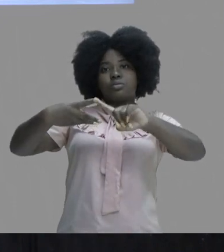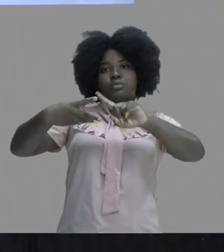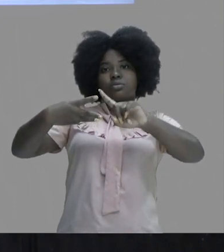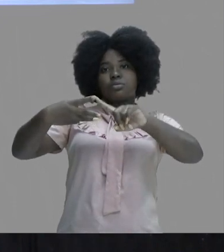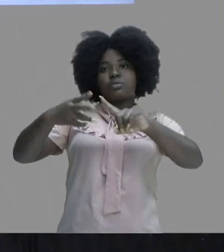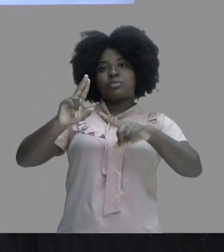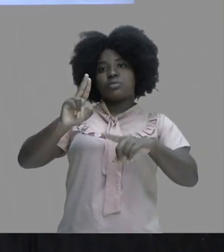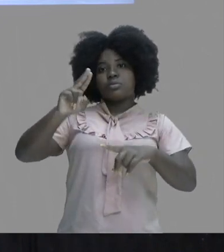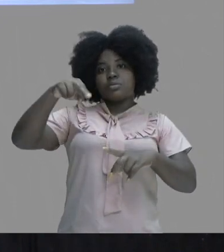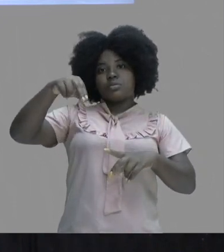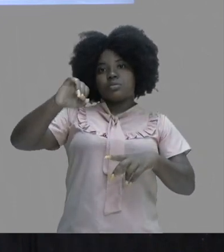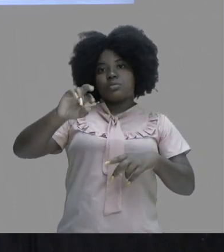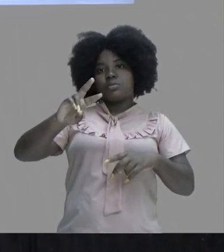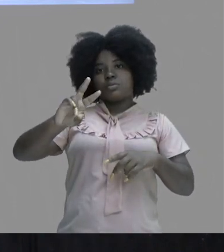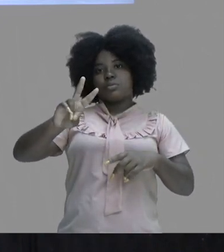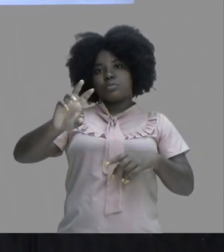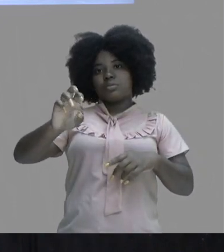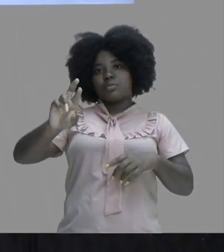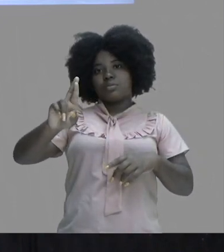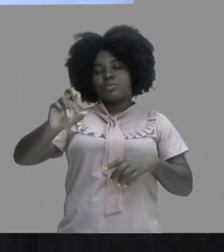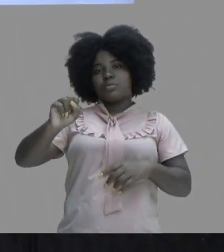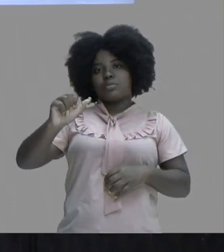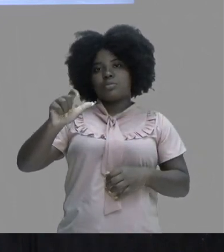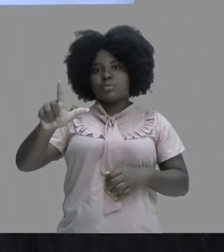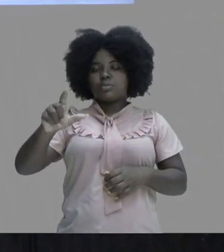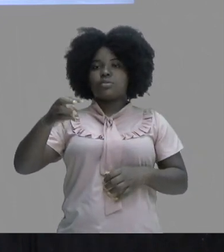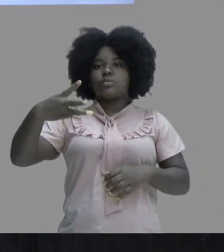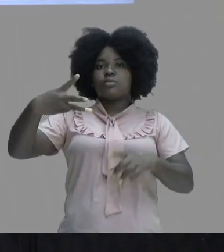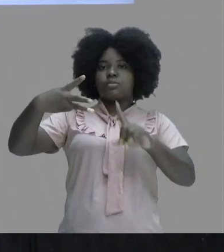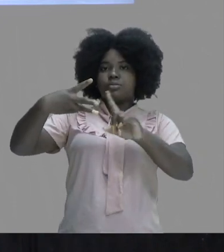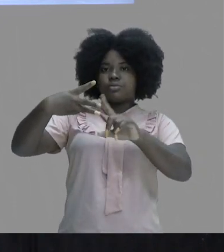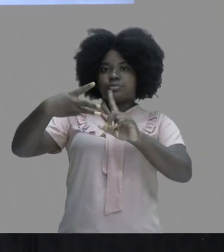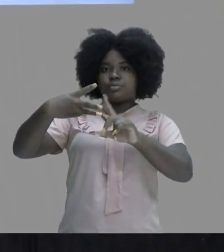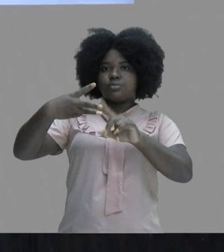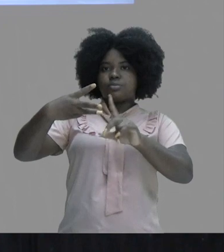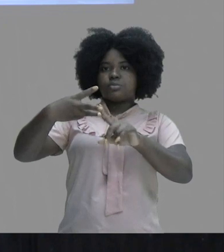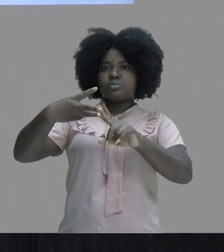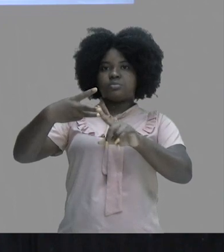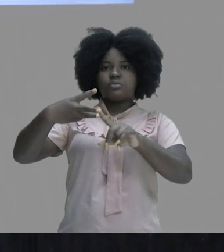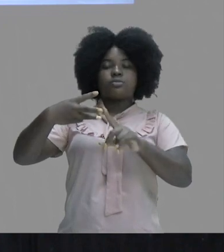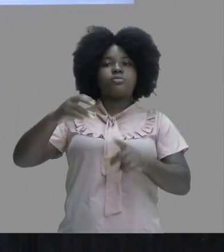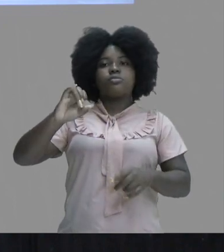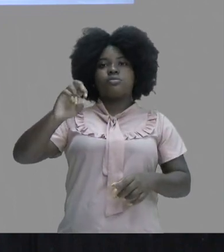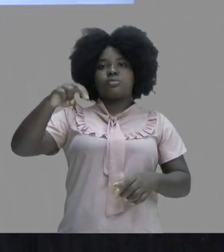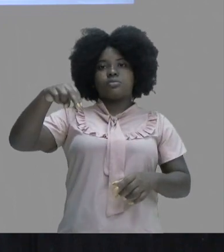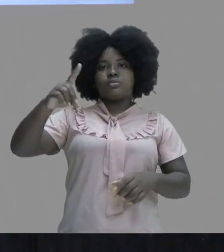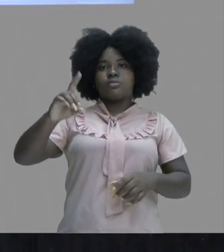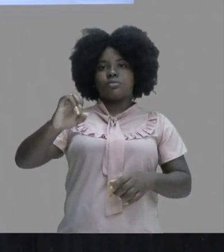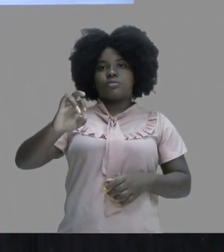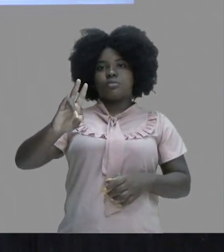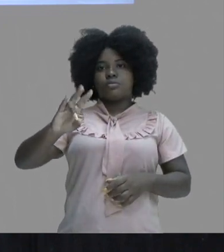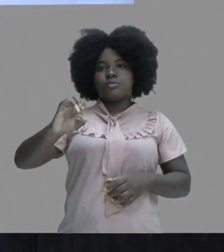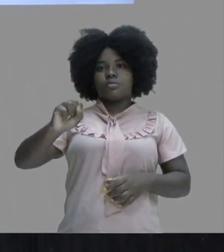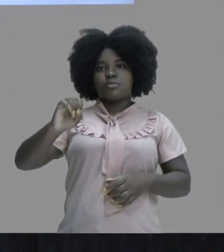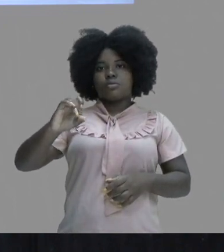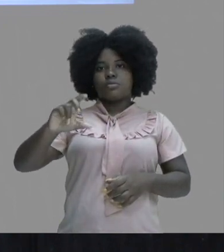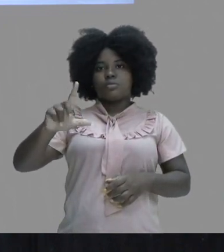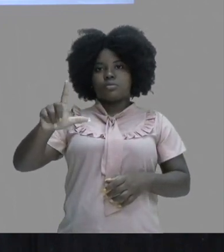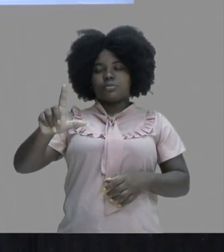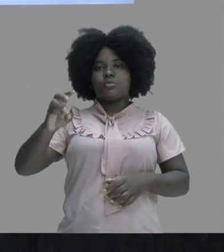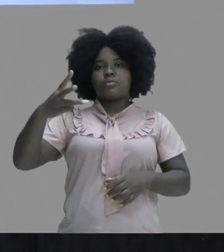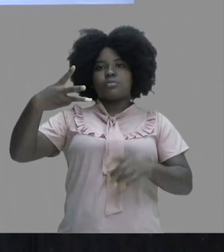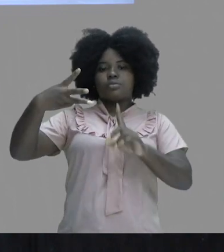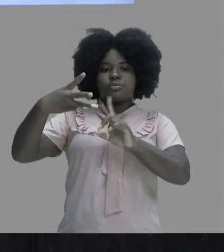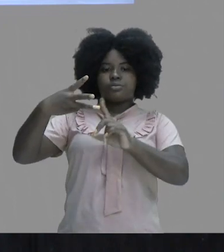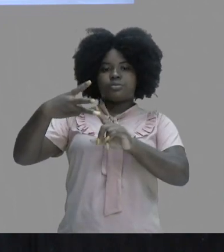Universais. 2. Indivisíveis. 3. Interdependentes. Certinho? Vamos lá então